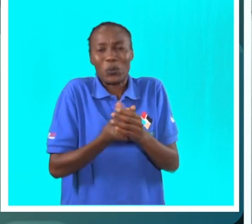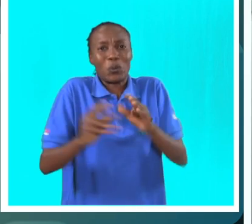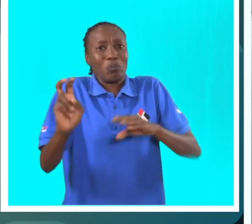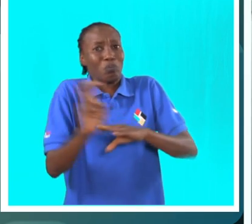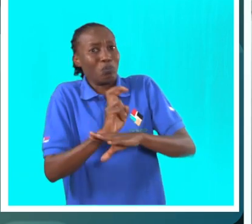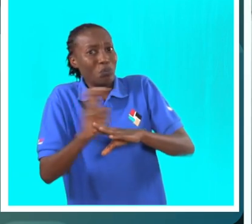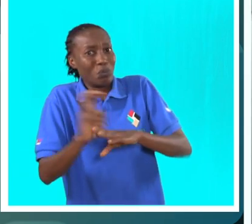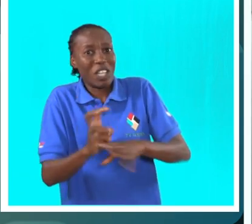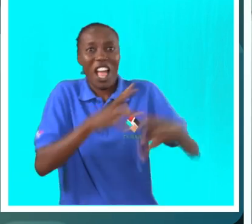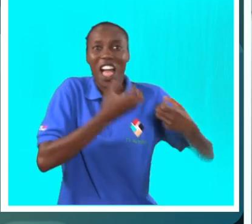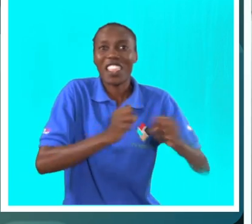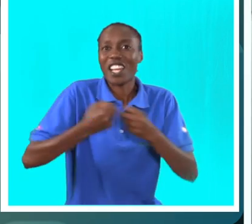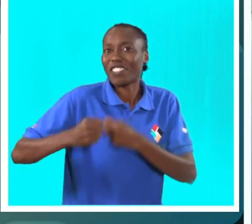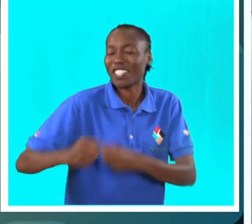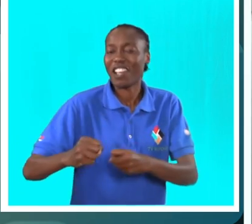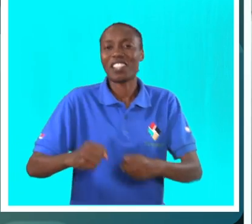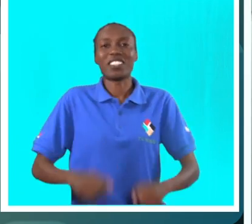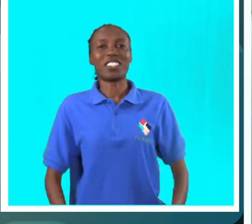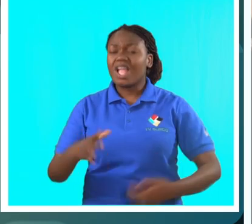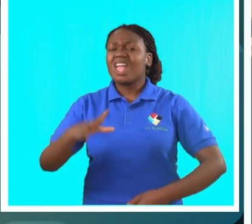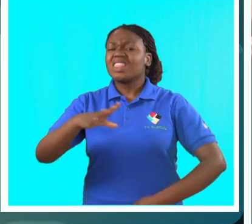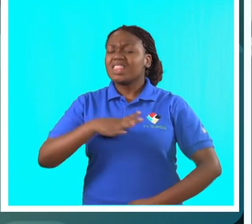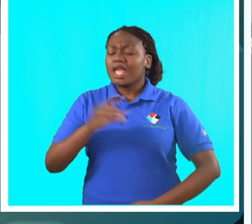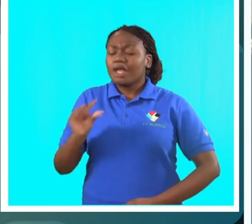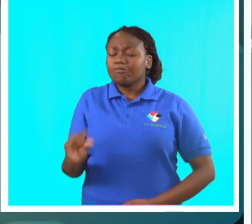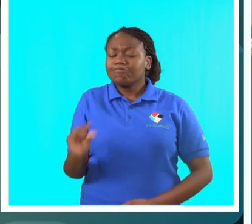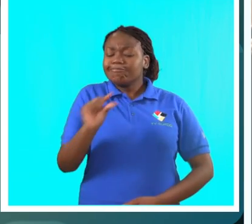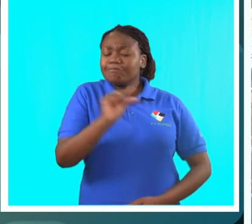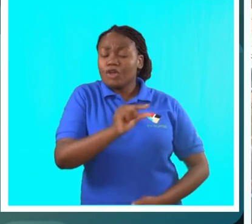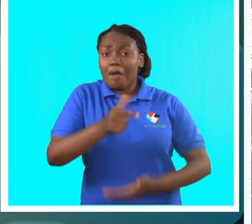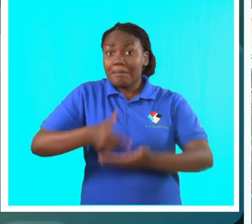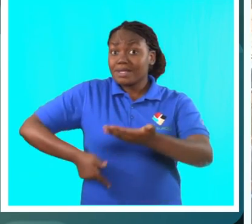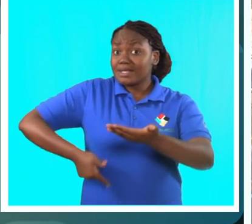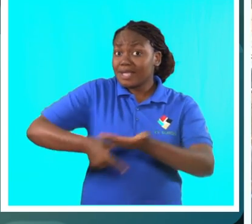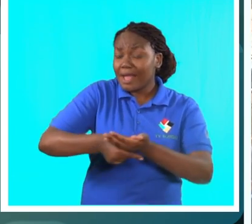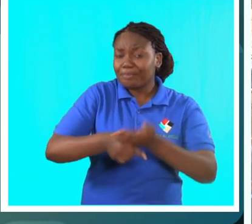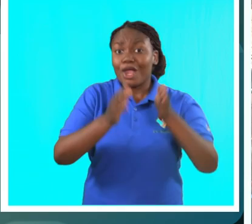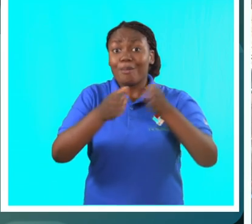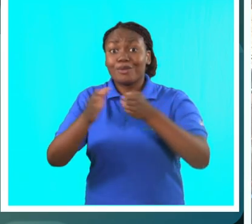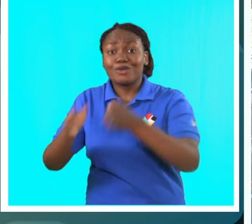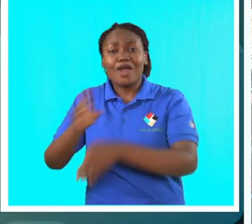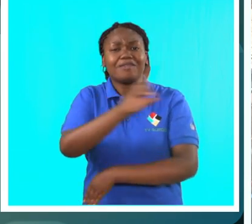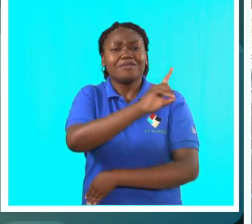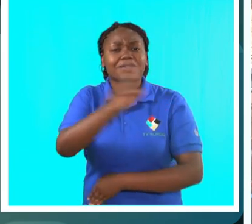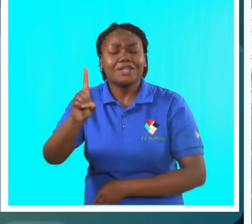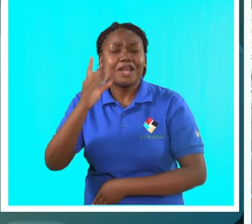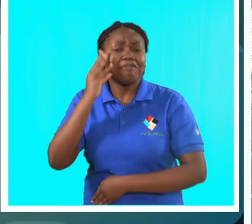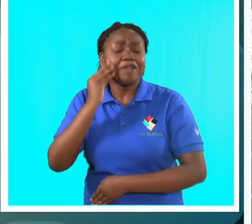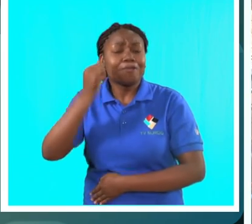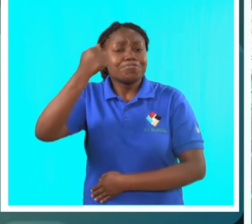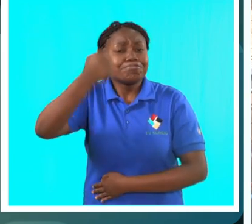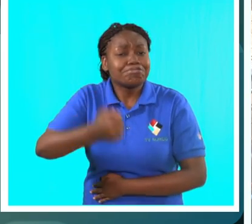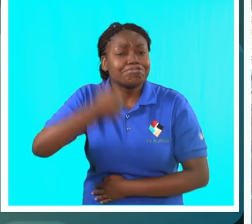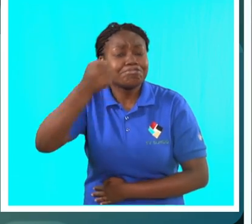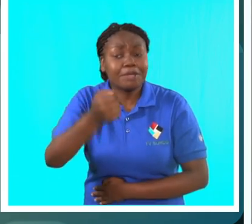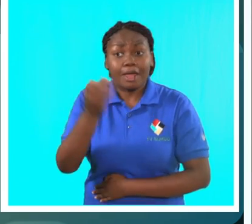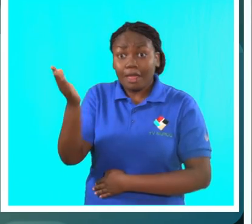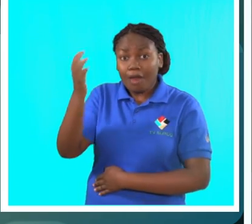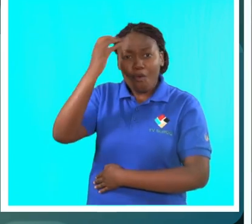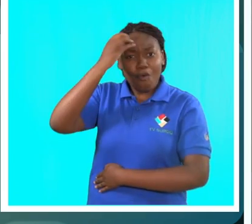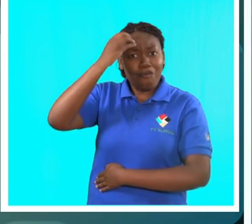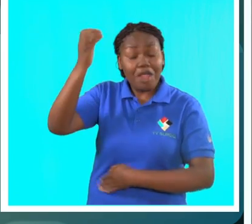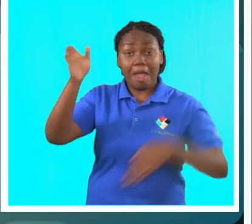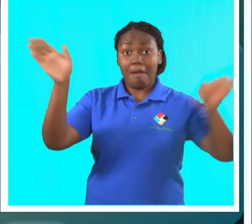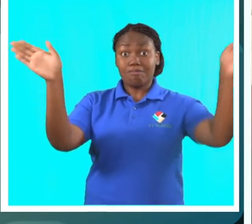implementação e na monitoria das atividades o governo através da empresa TPM tem subsidiado